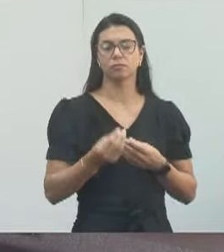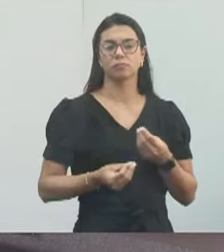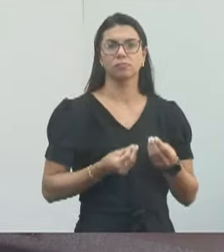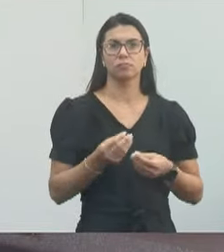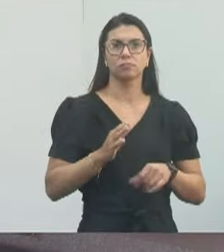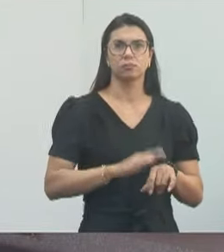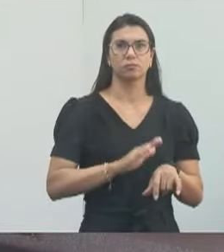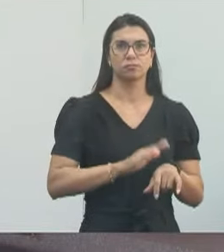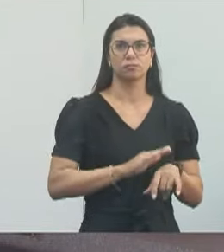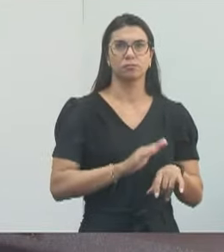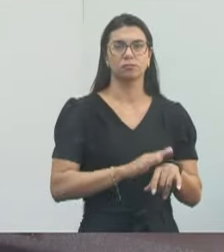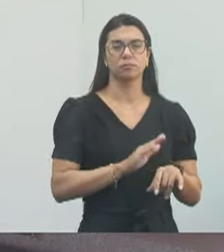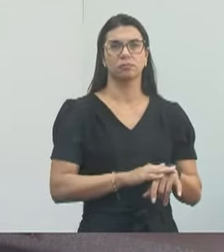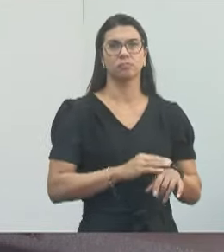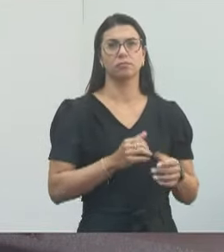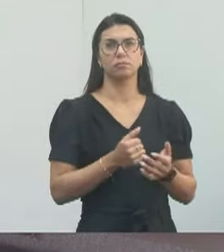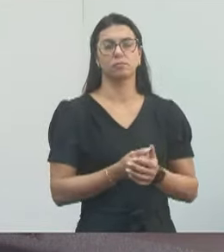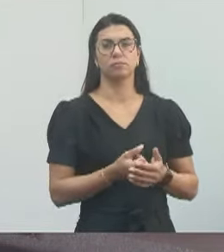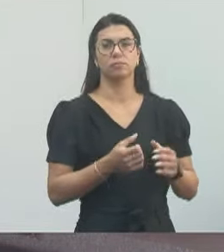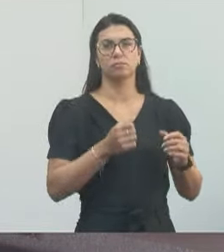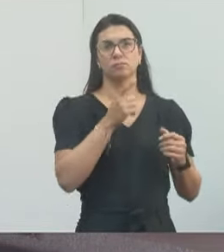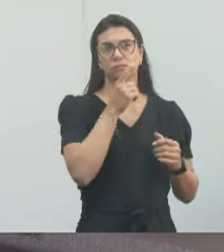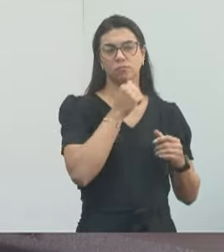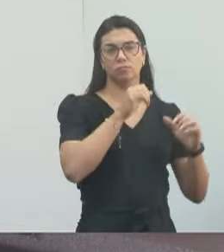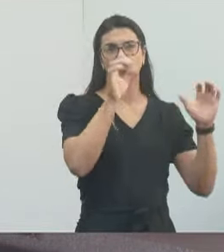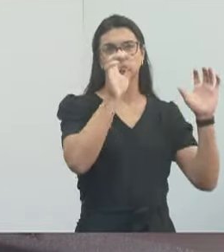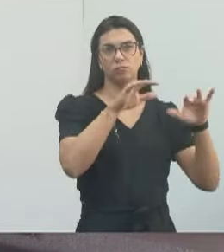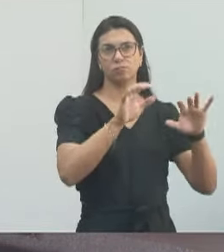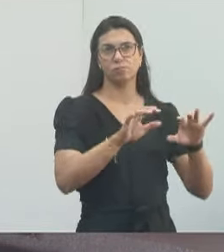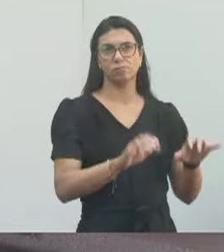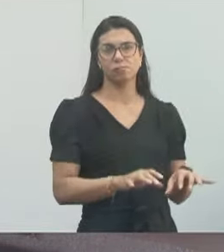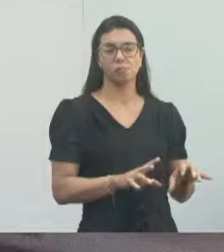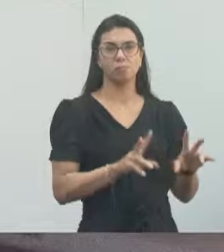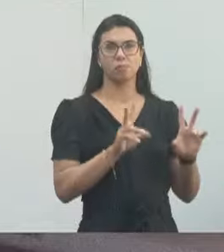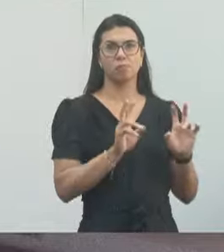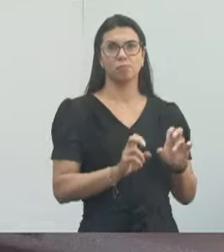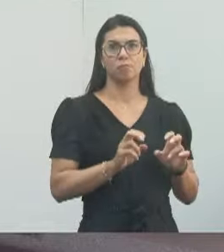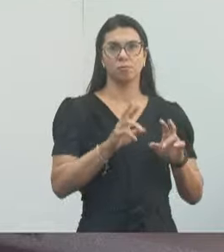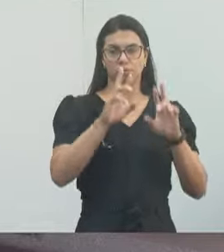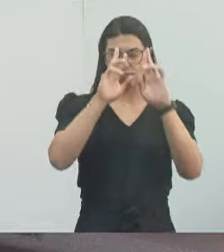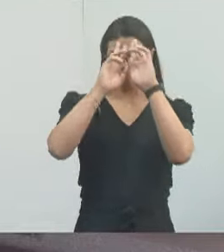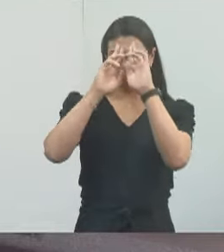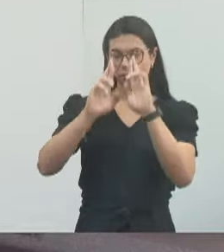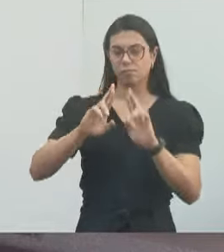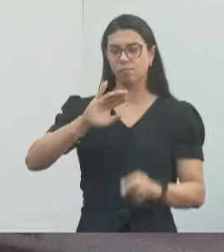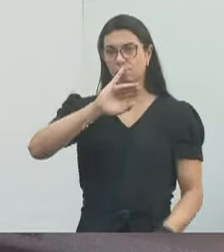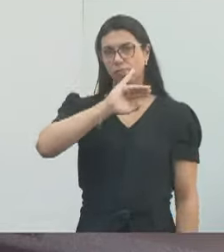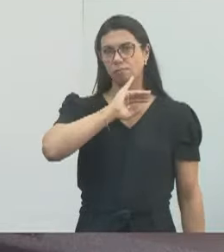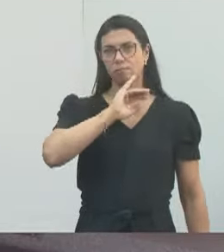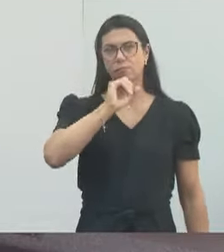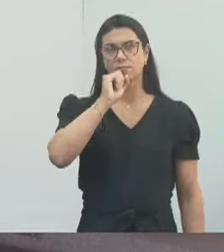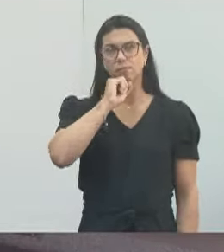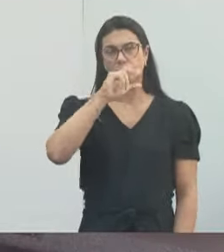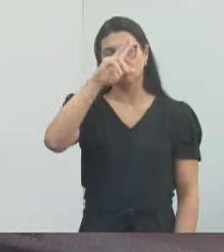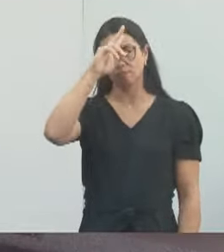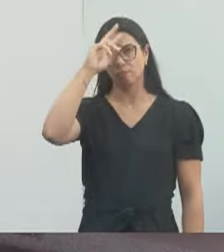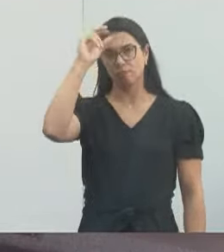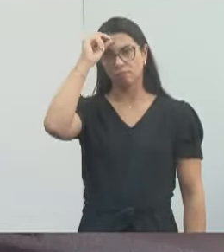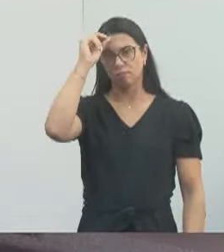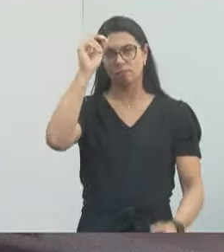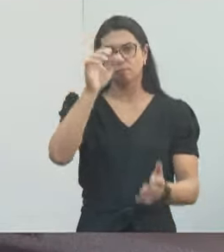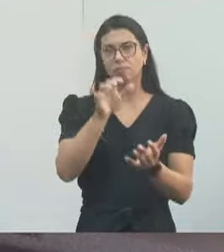tem capacidade de vasão para o volume da chuva D bacia respeitosamente isir José de Santana Prefeito Municipal de